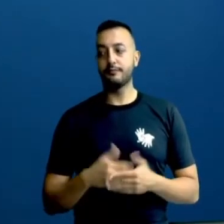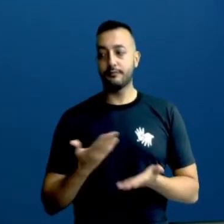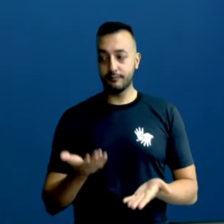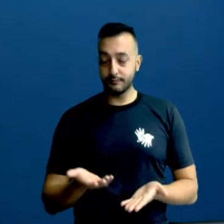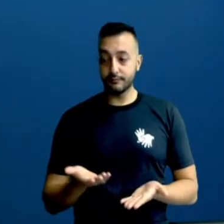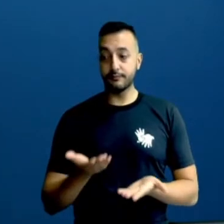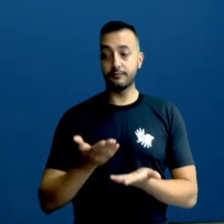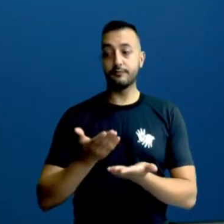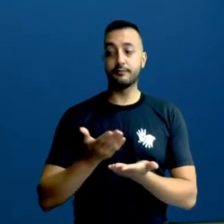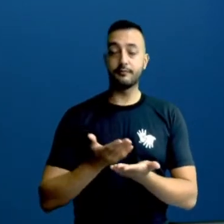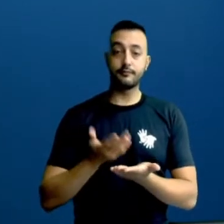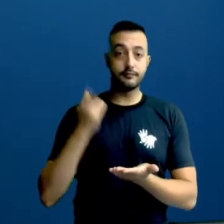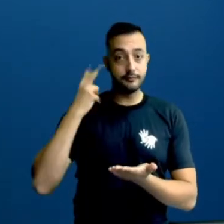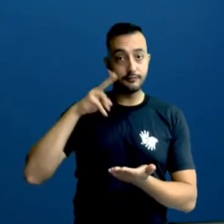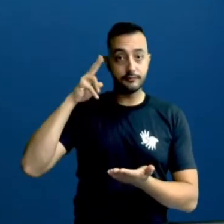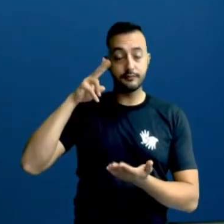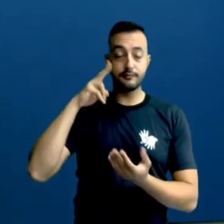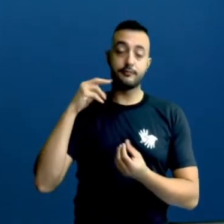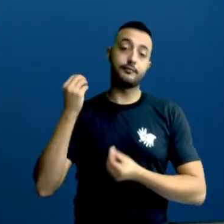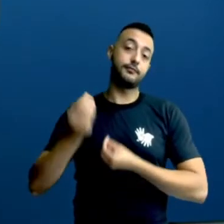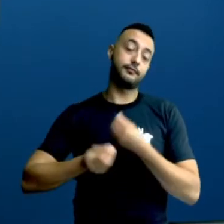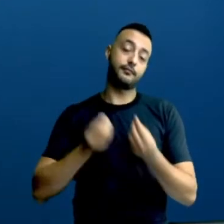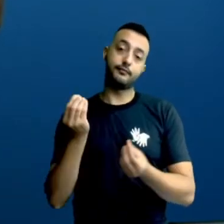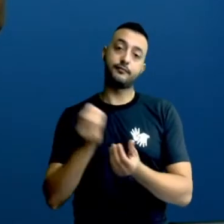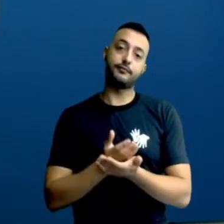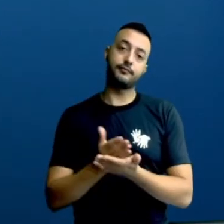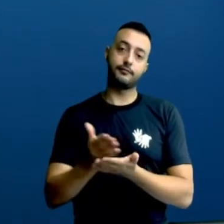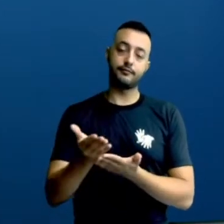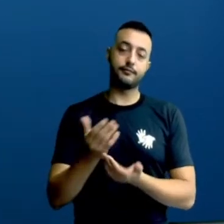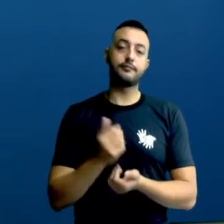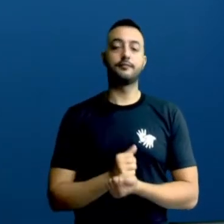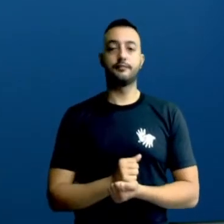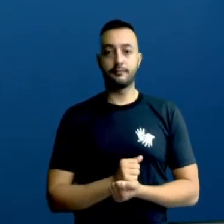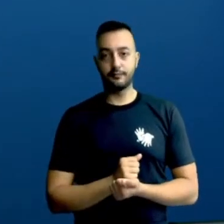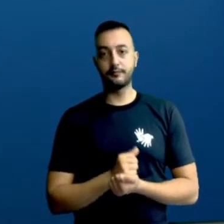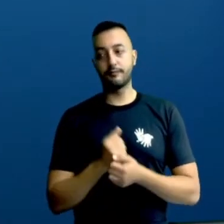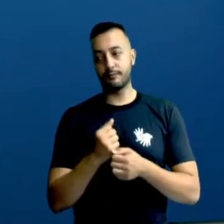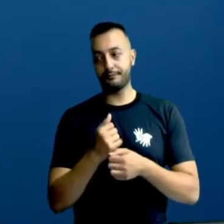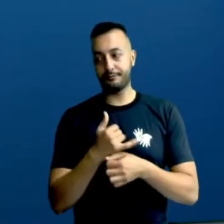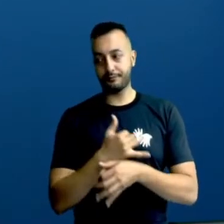Antes, vamos relembrar quando tudo começou, né? Quando é que a nossa